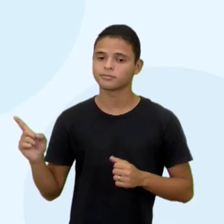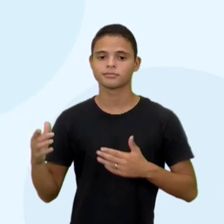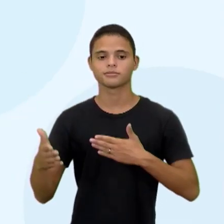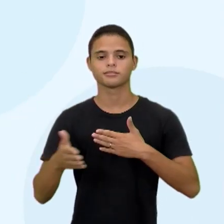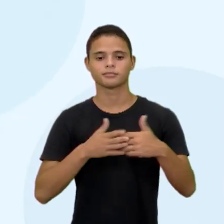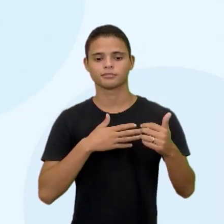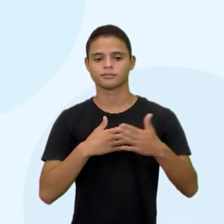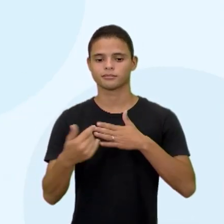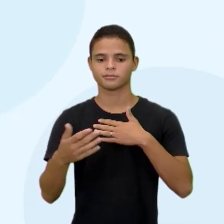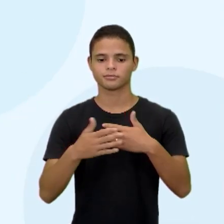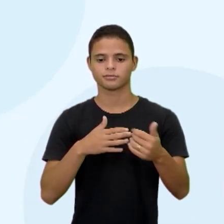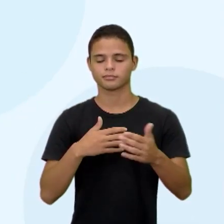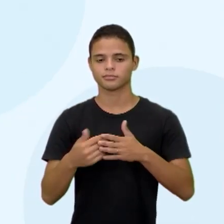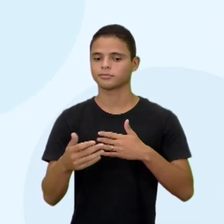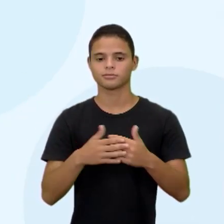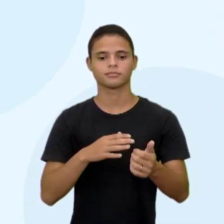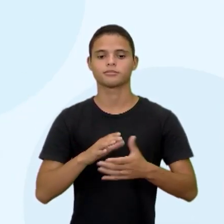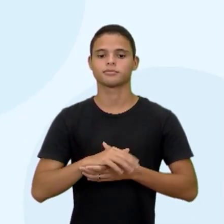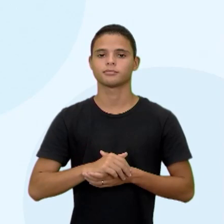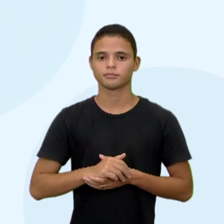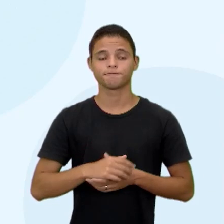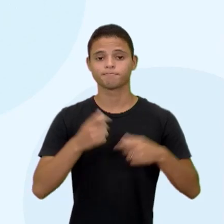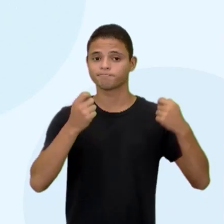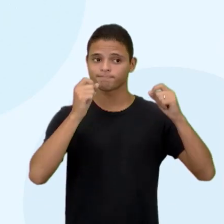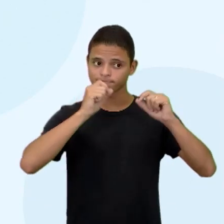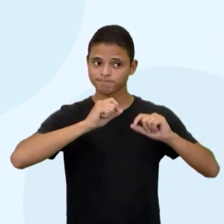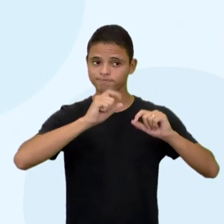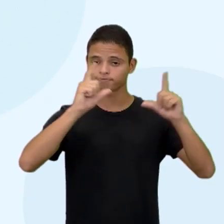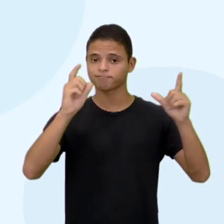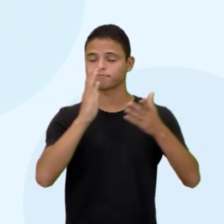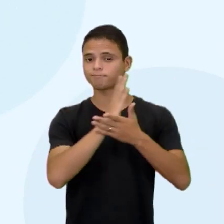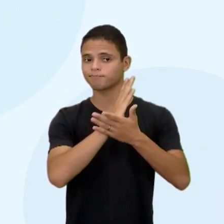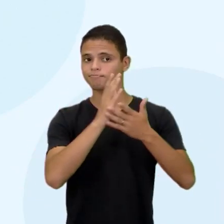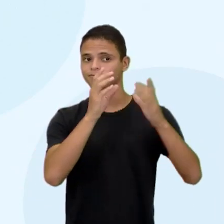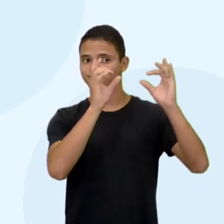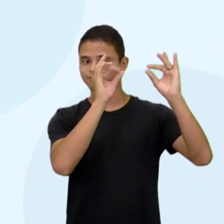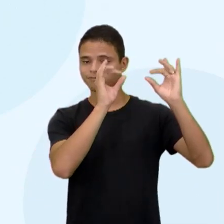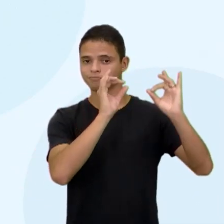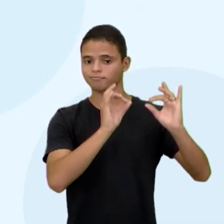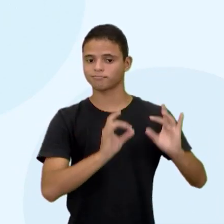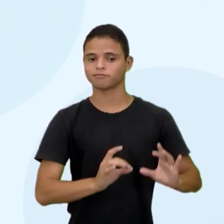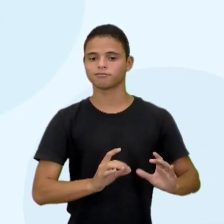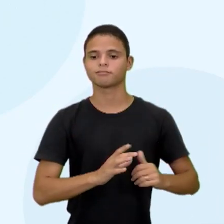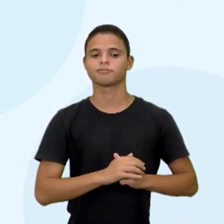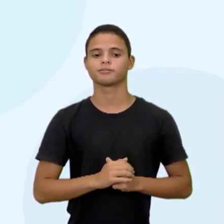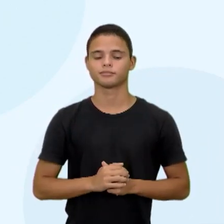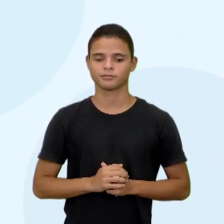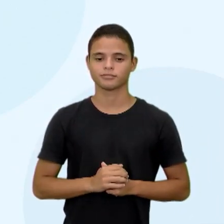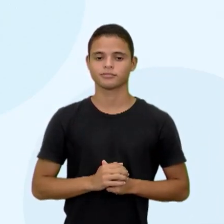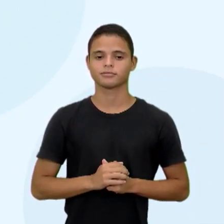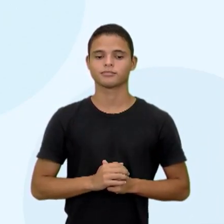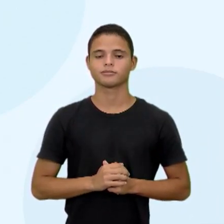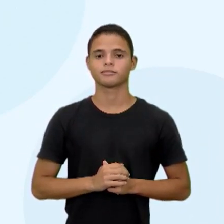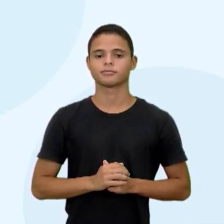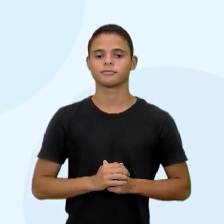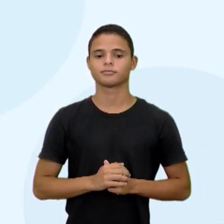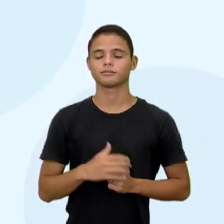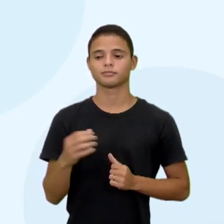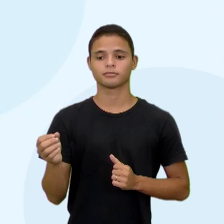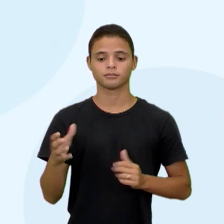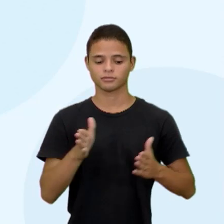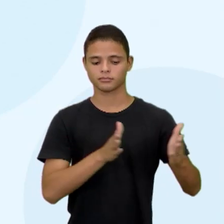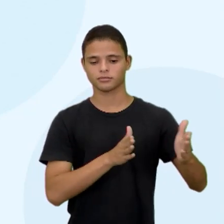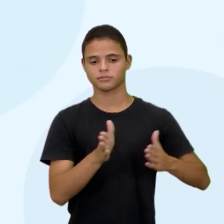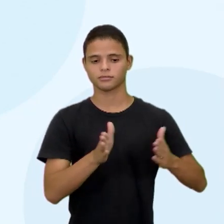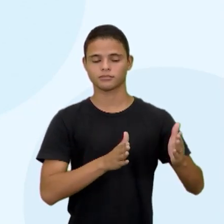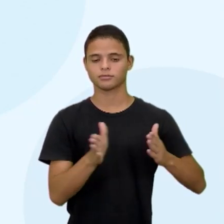De qualquer forma, é importantíssimo ter atenção a alguns detalhes que devem ser evitados no que diz respeito à linguagem a ser usada no momento da entrevista